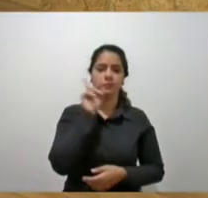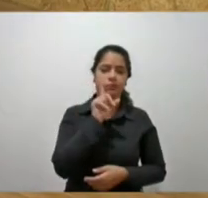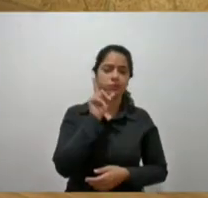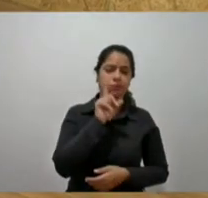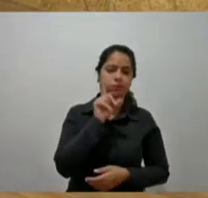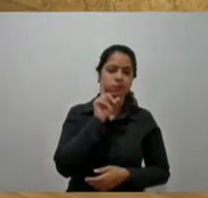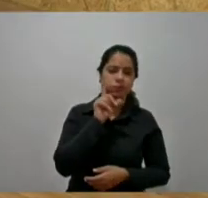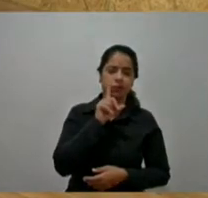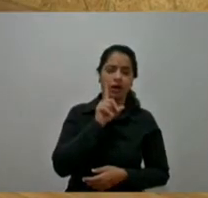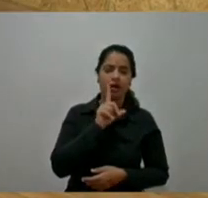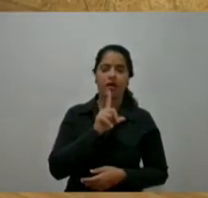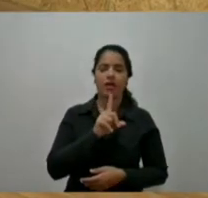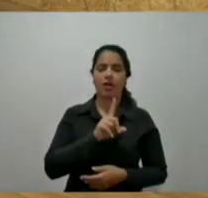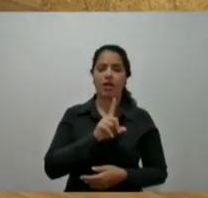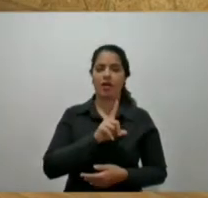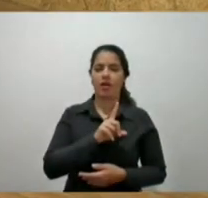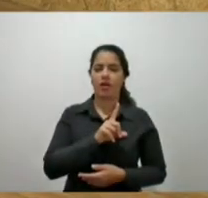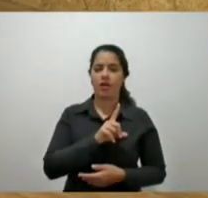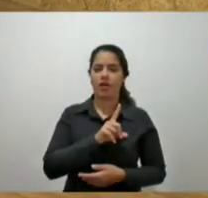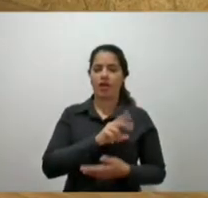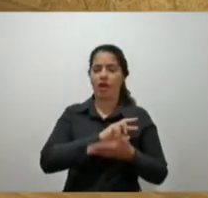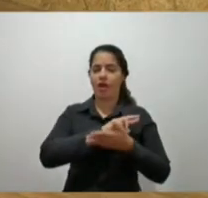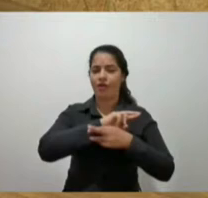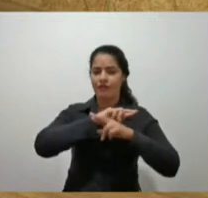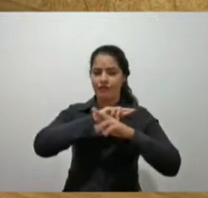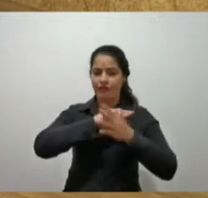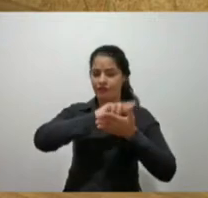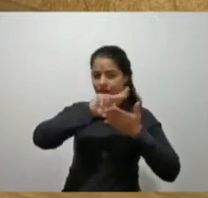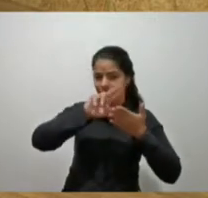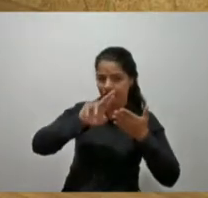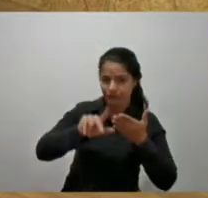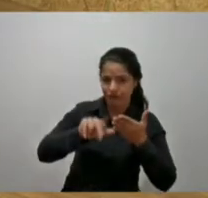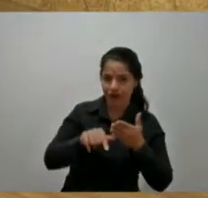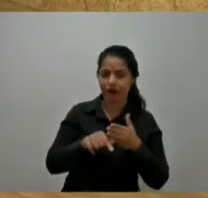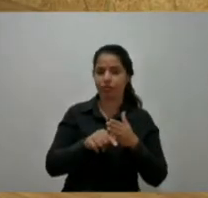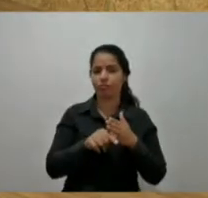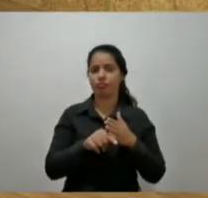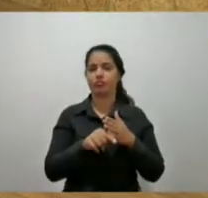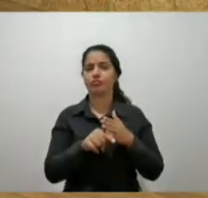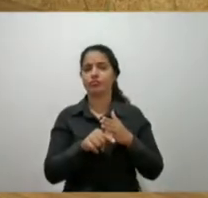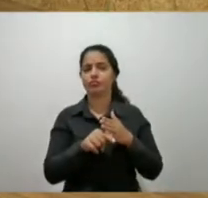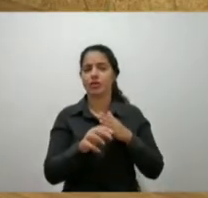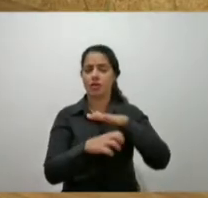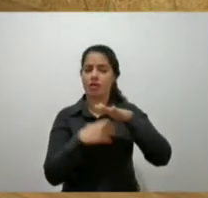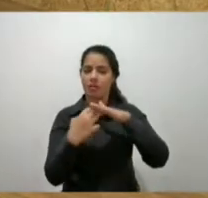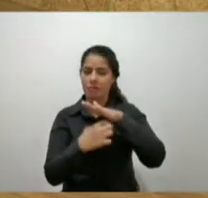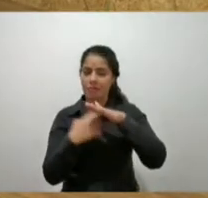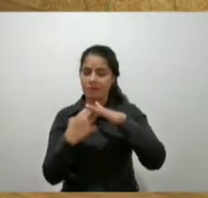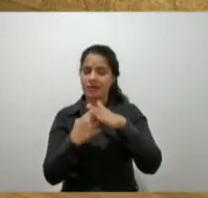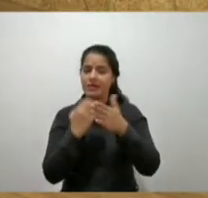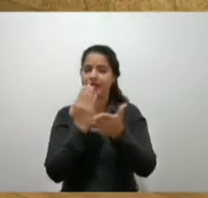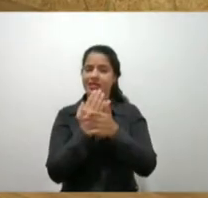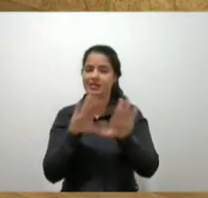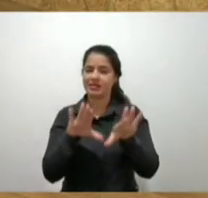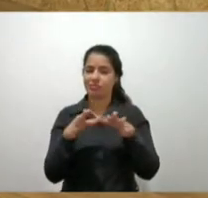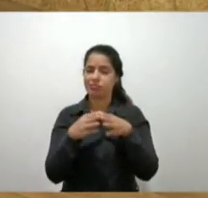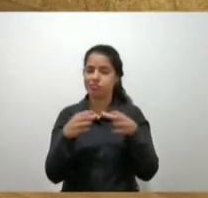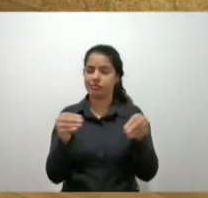por conta de que não eram, que agrediam o meio ambiente, tal. Os investidores perderam muito dinheiro nisso. E você tem setores que estão indo muito